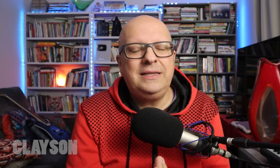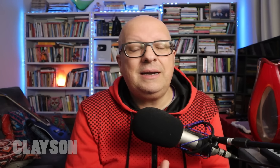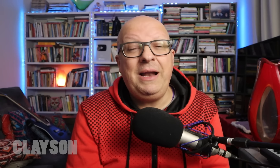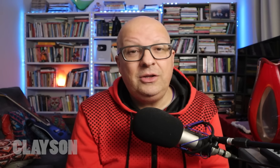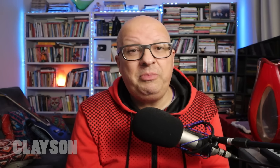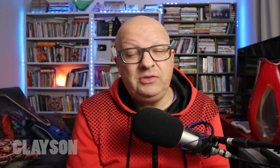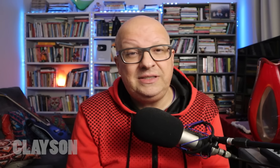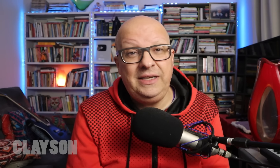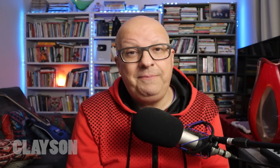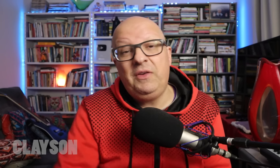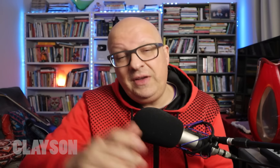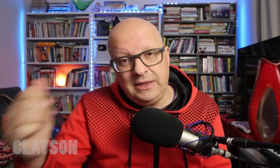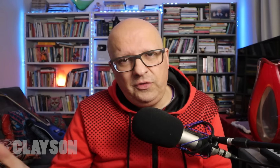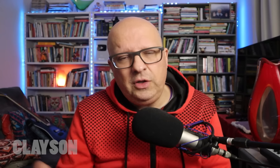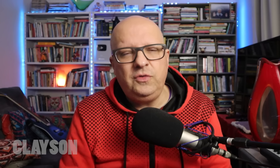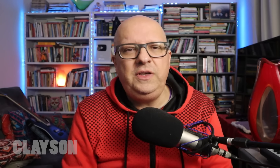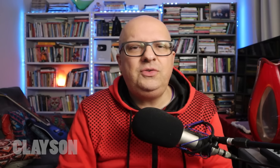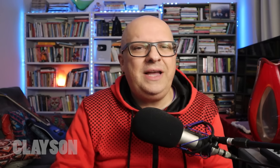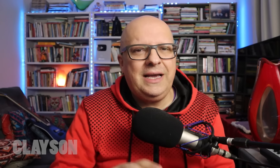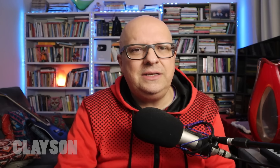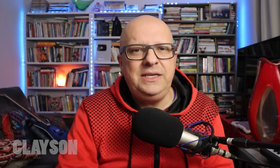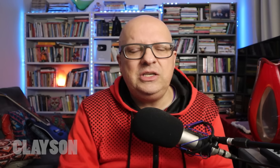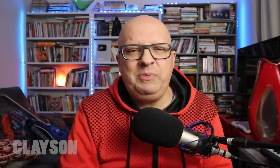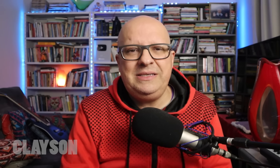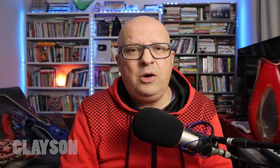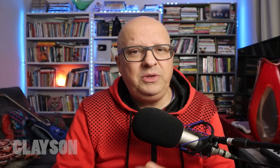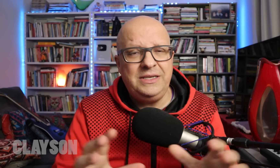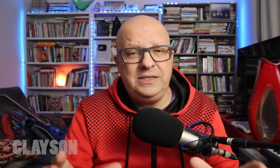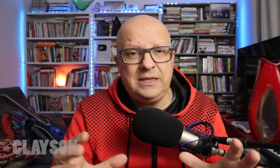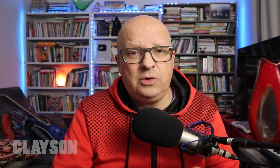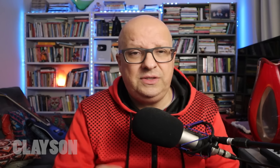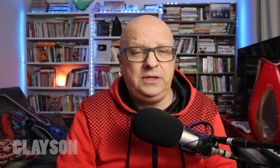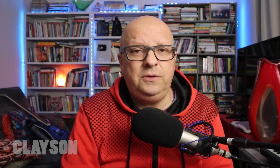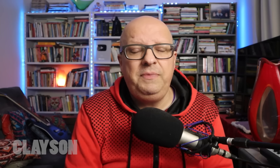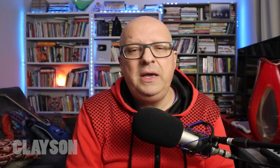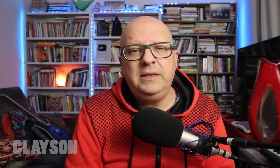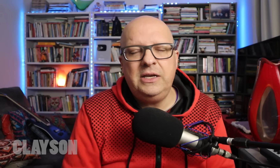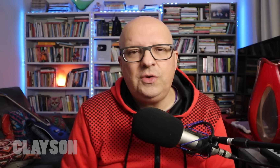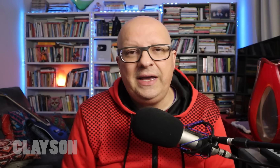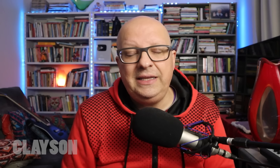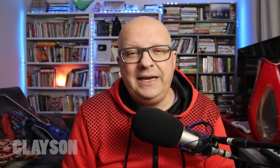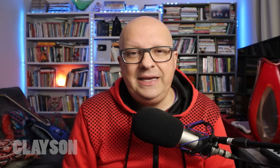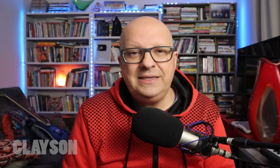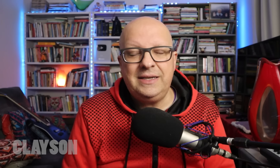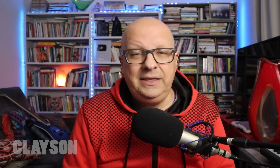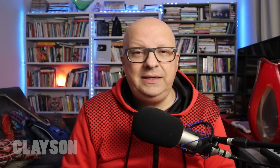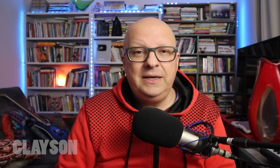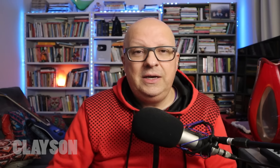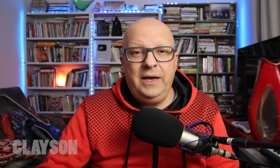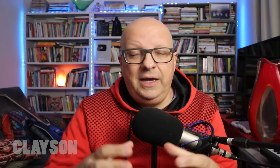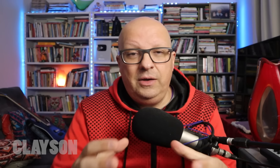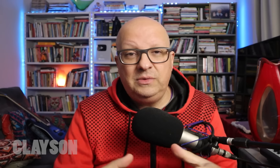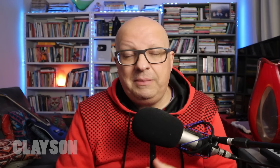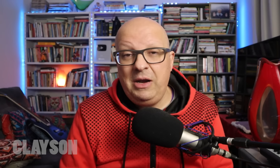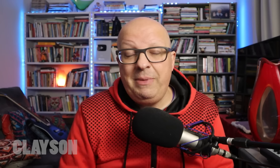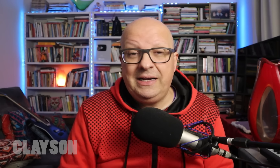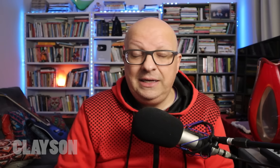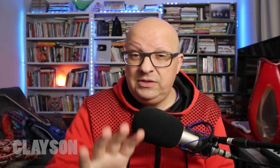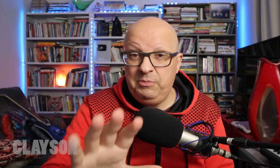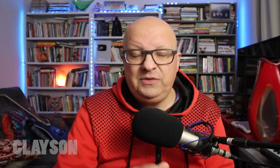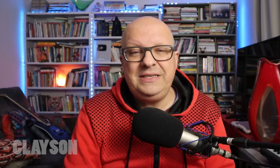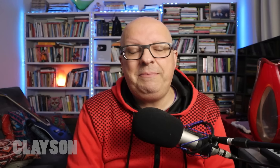dias trabalhando para você. Fica até o final do vídeo. Tem aquela dica especial. Muita gente já está conseguindo ter a sua renda extra aí. É um